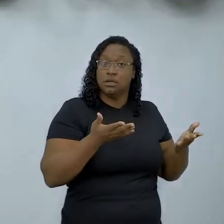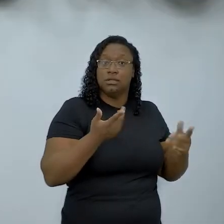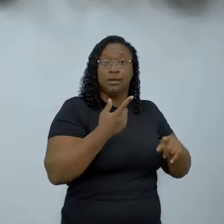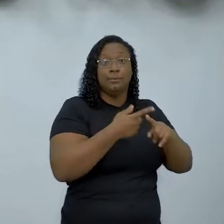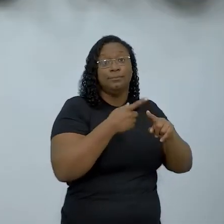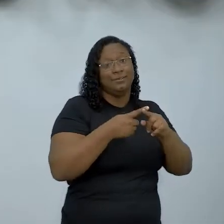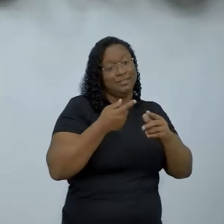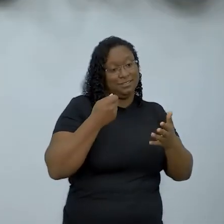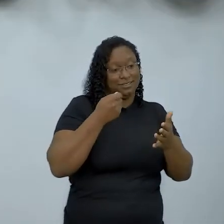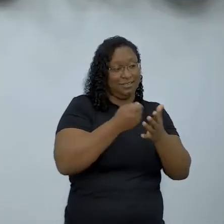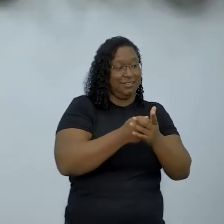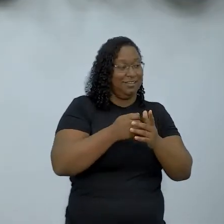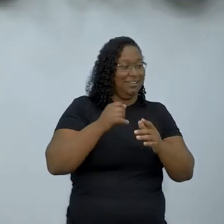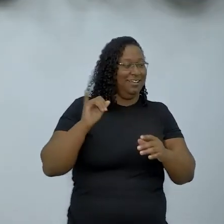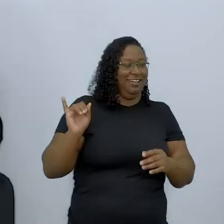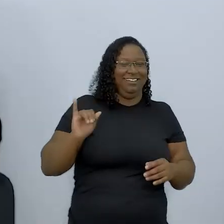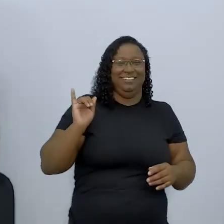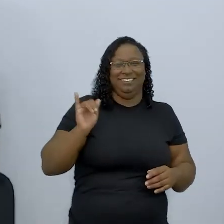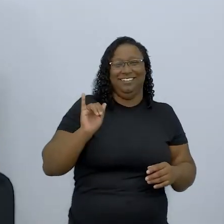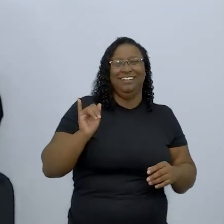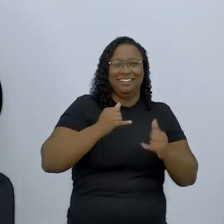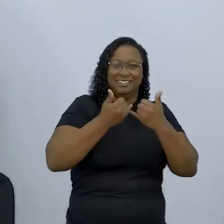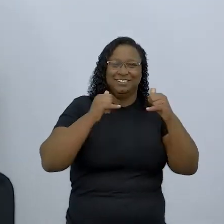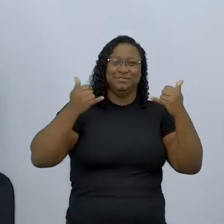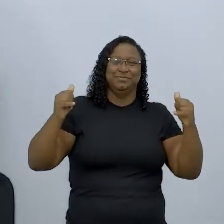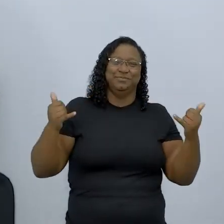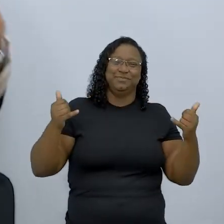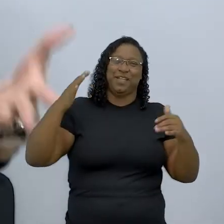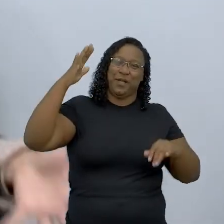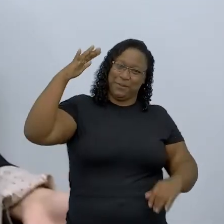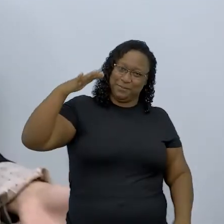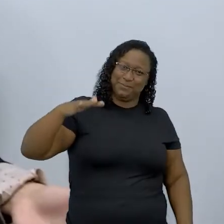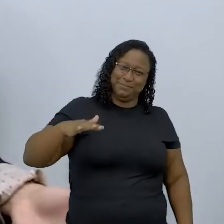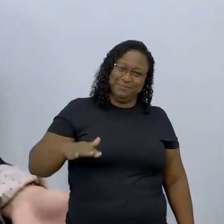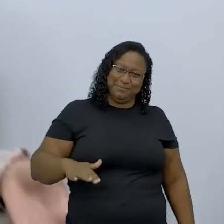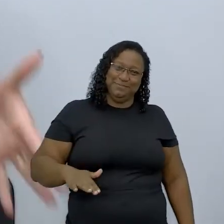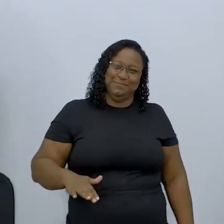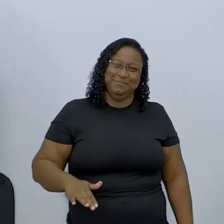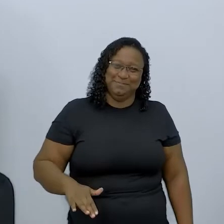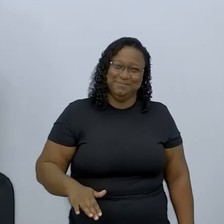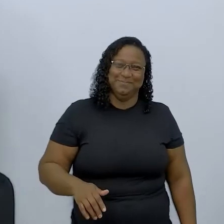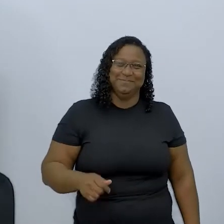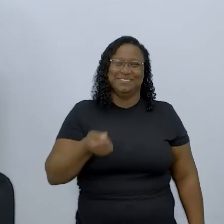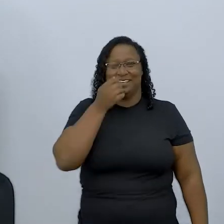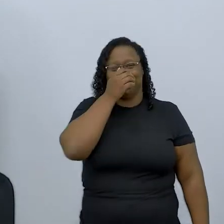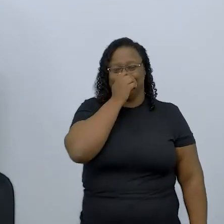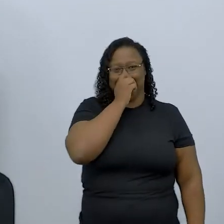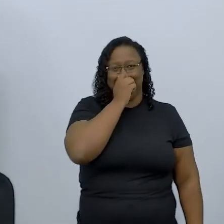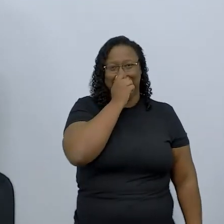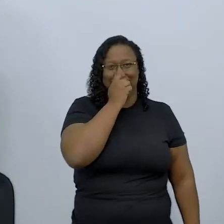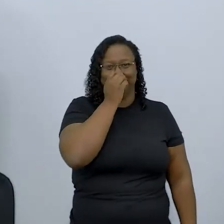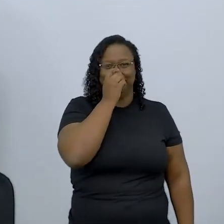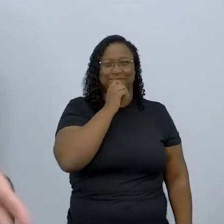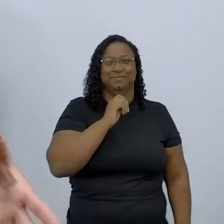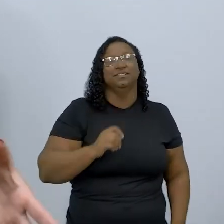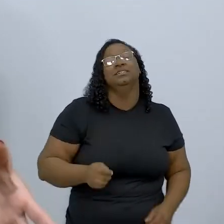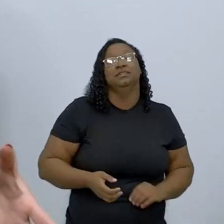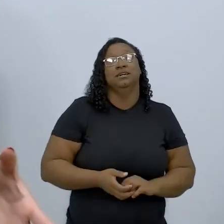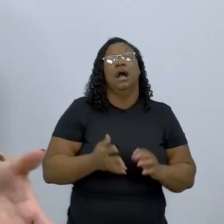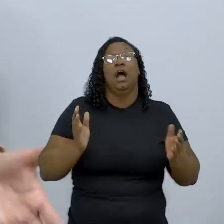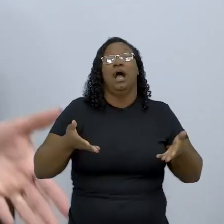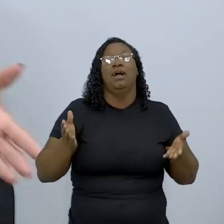mais a pena, né? Vai poupar. Isso é verdade. Dinheiro. E vai poupar recurso natural. A gente agora tem que pensar o tempo